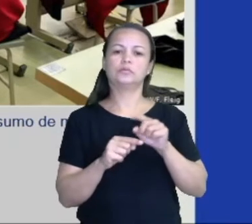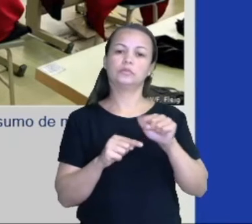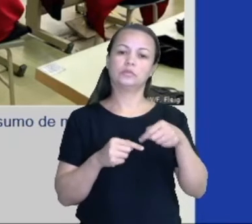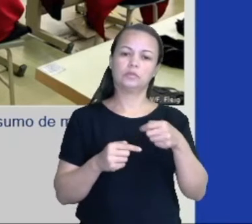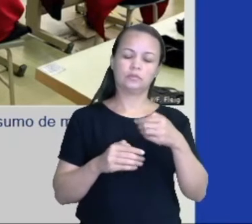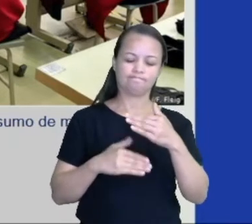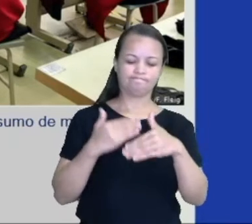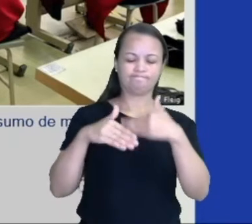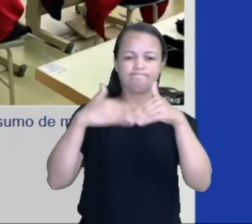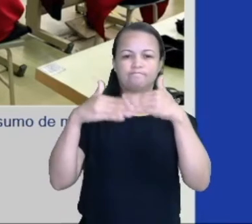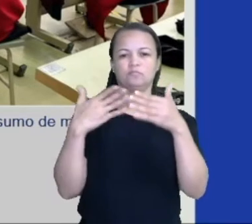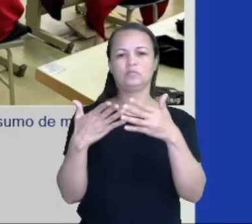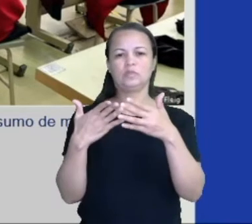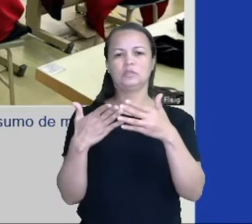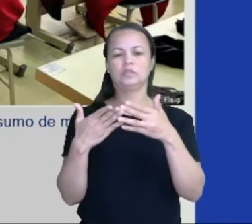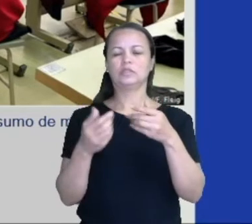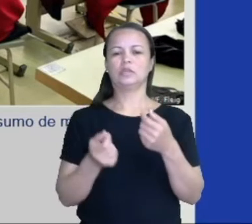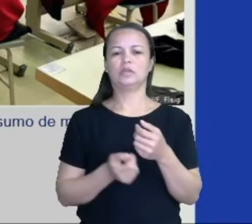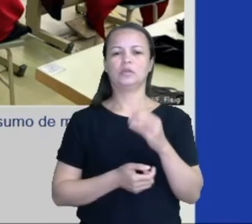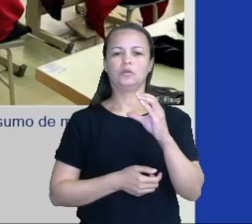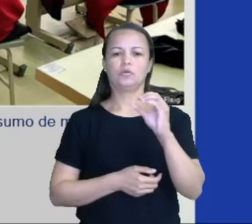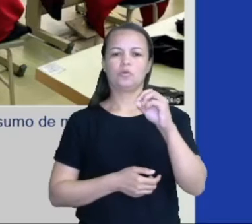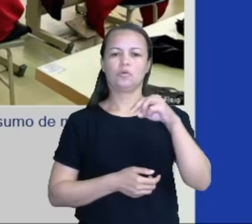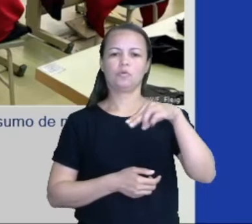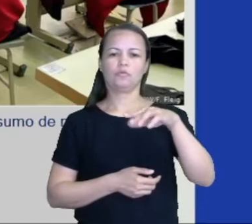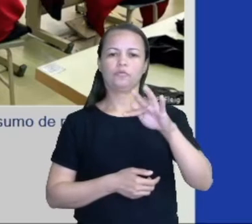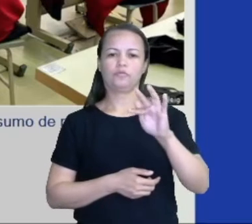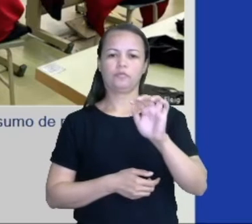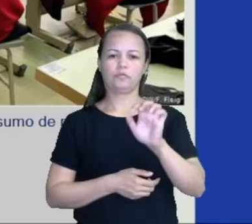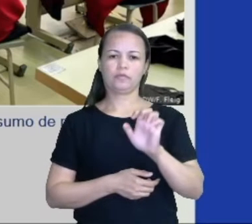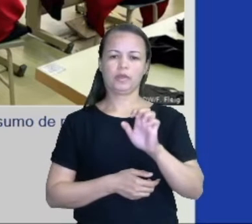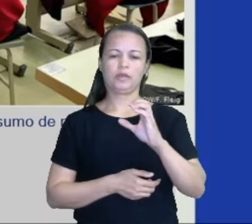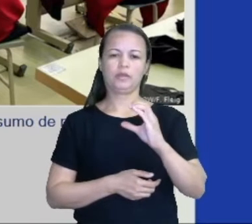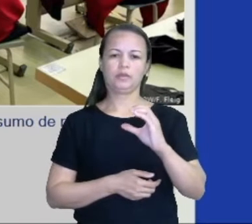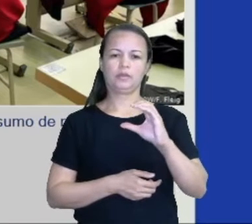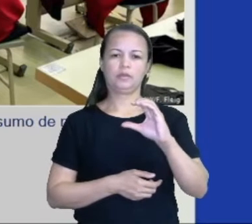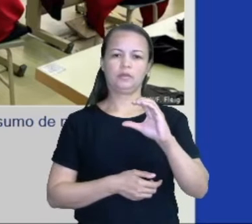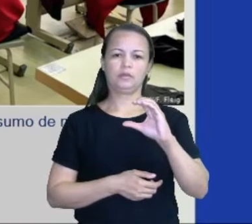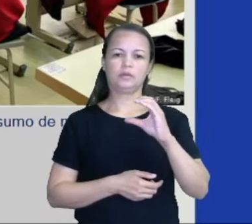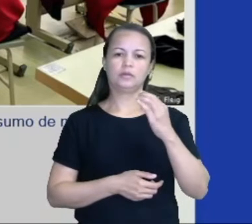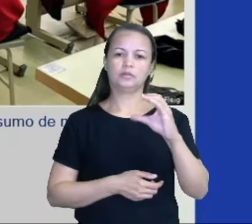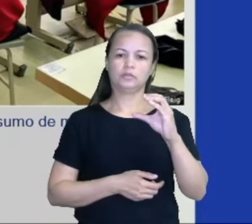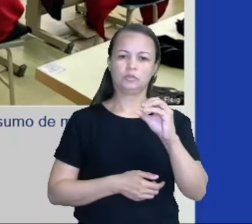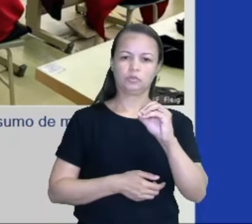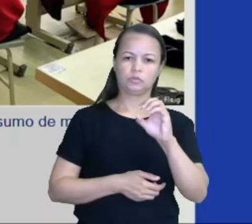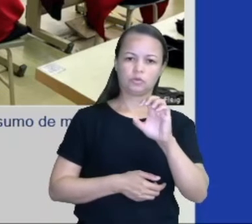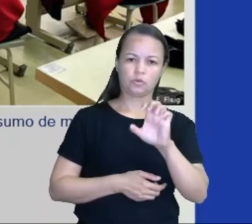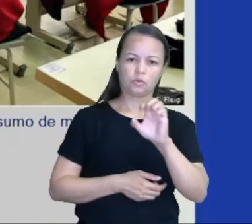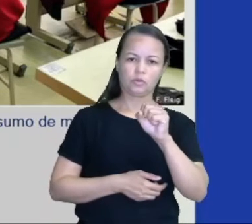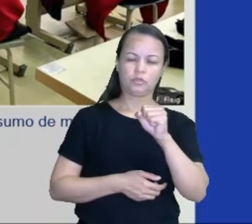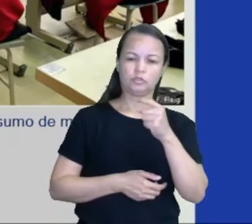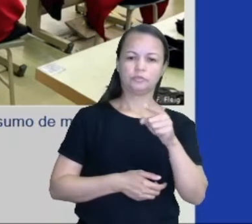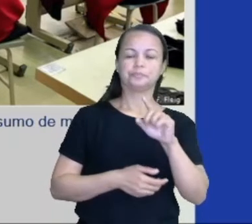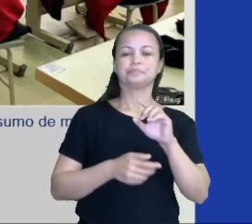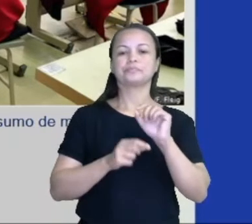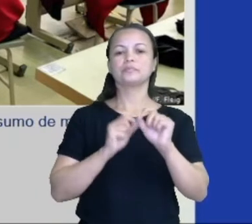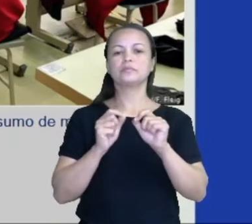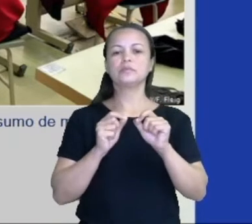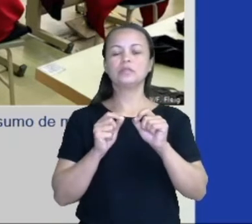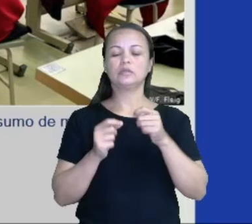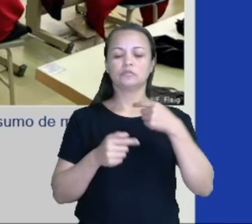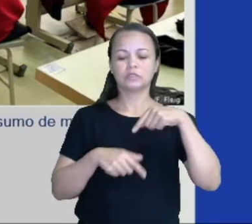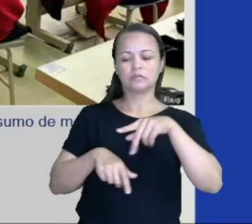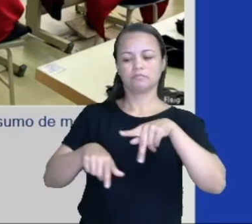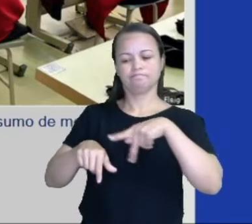de confecções que é colocada, então você vai para um país mais pobre,